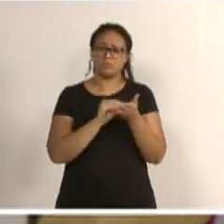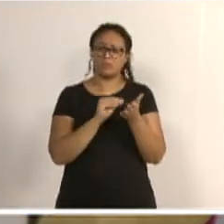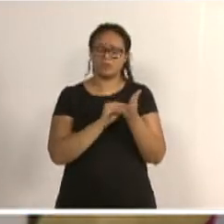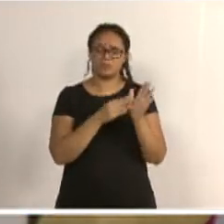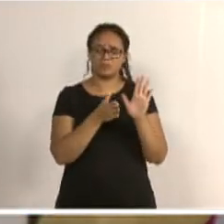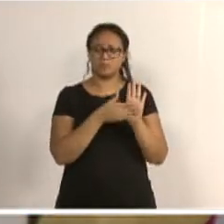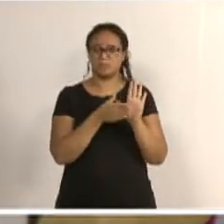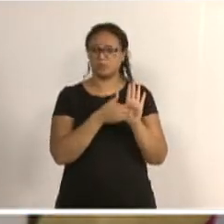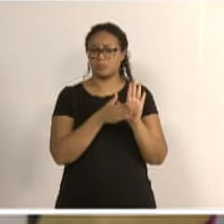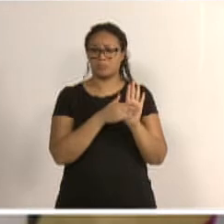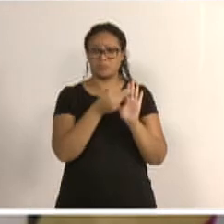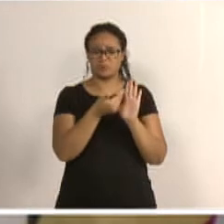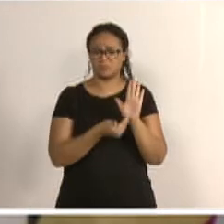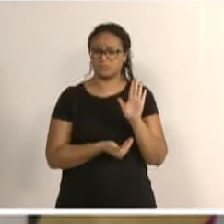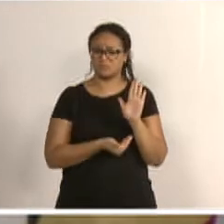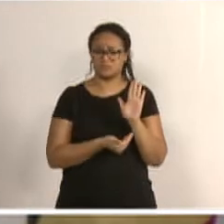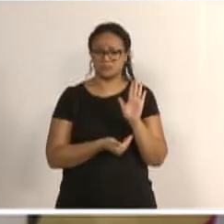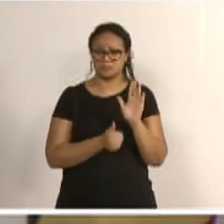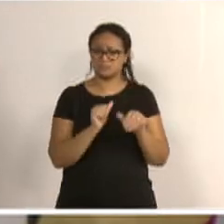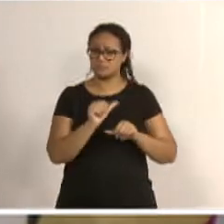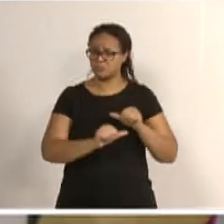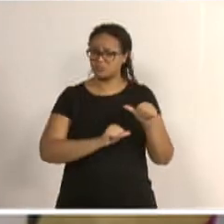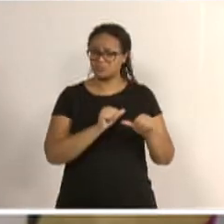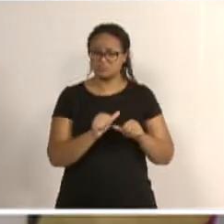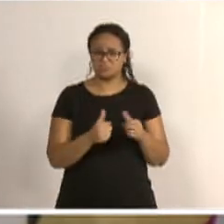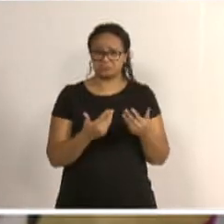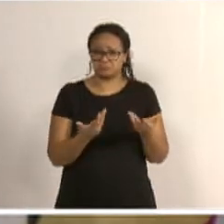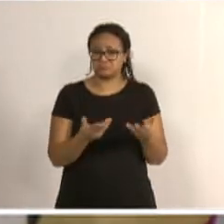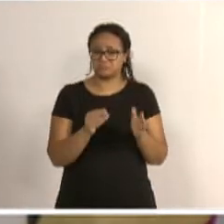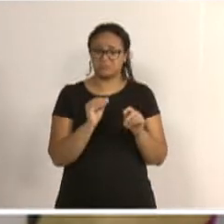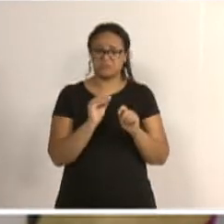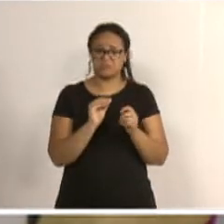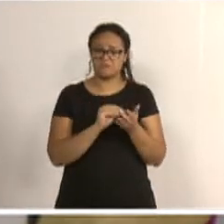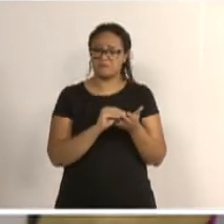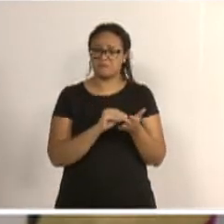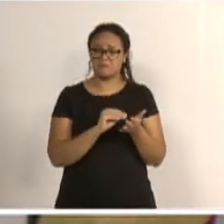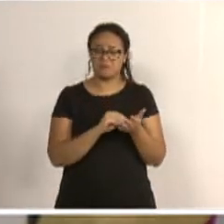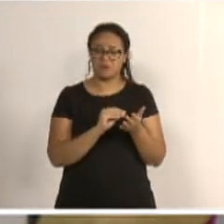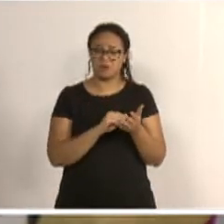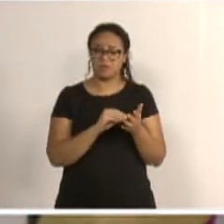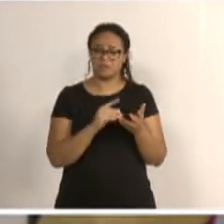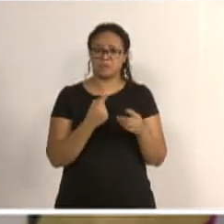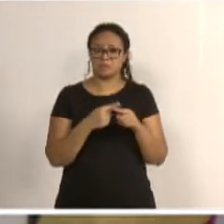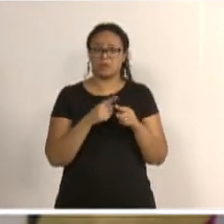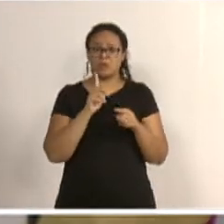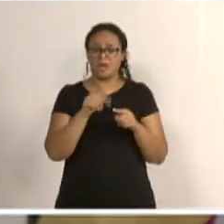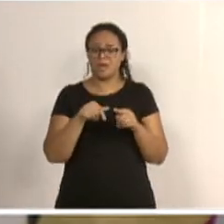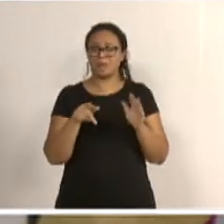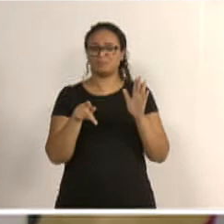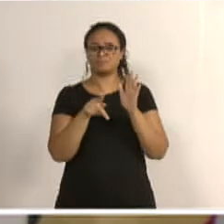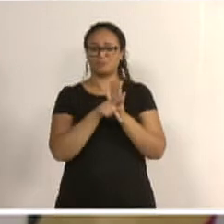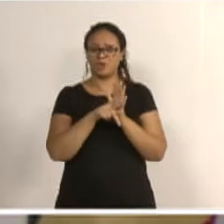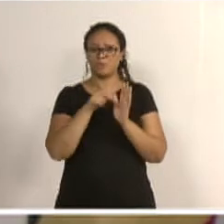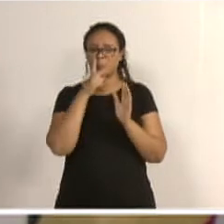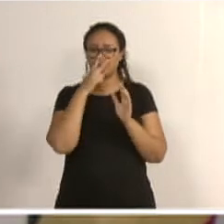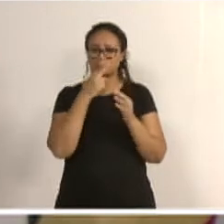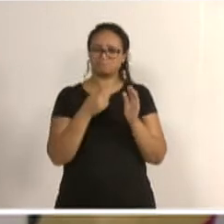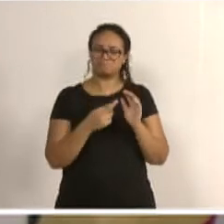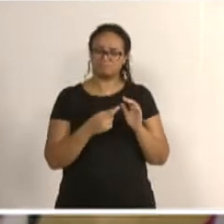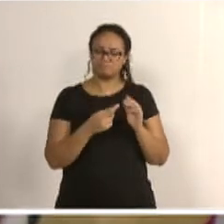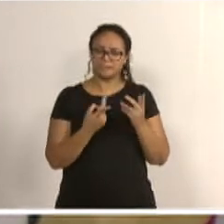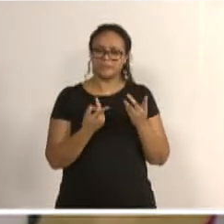alterações, o poder que é competente, que é a autarquia municipal não se manifestou em relação